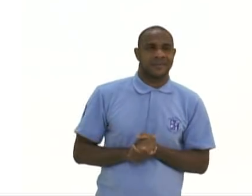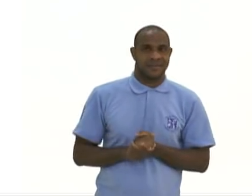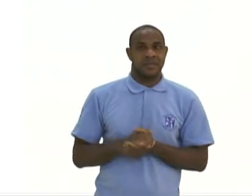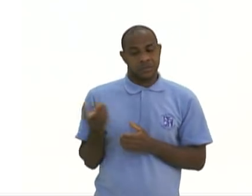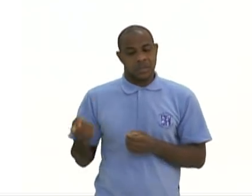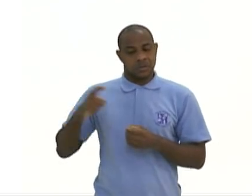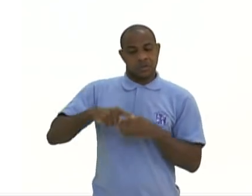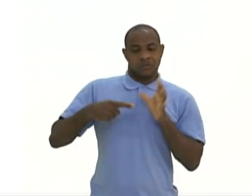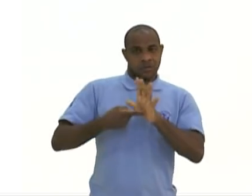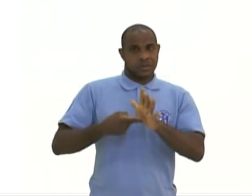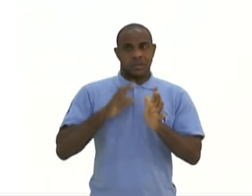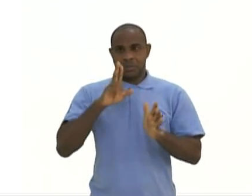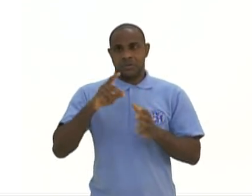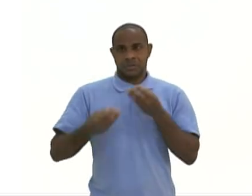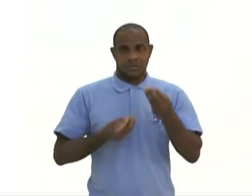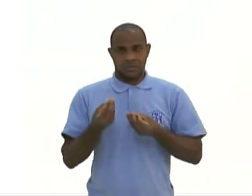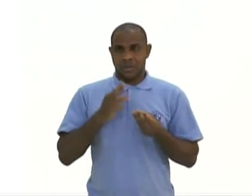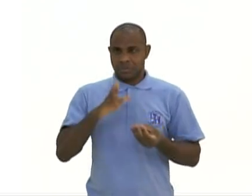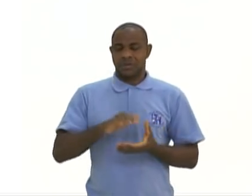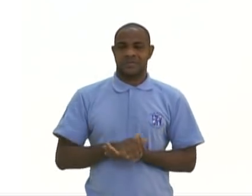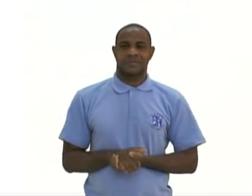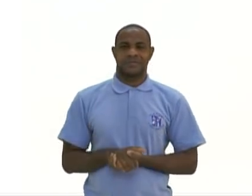pouco voltamos. Corrigimos junto.